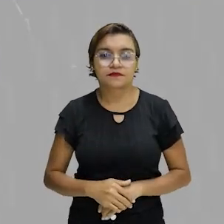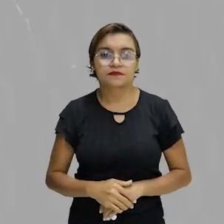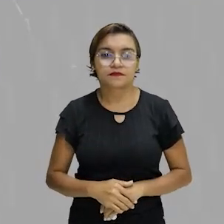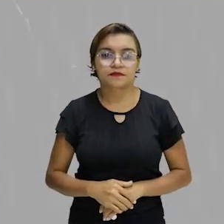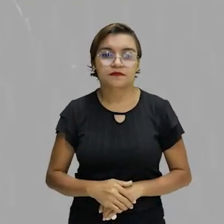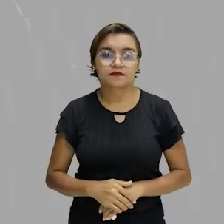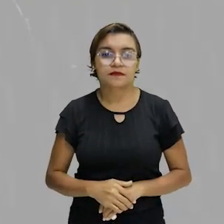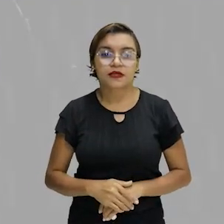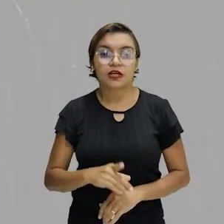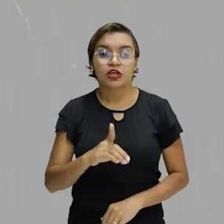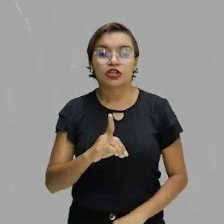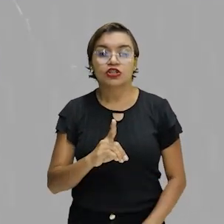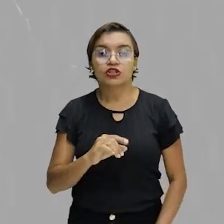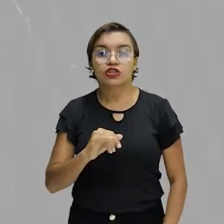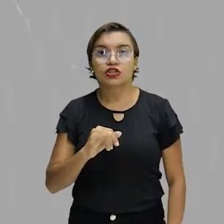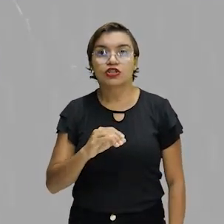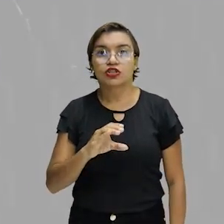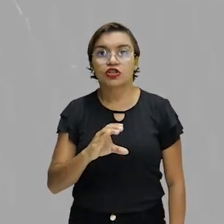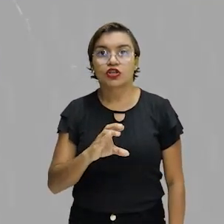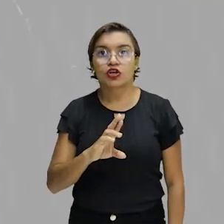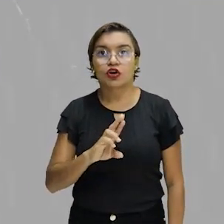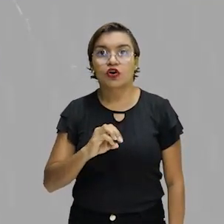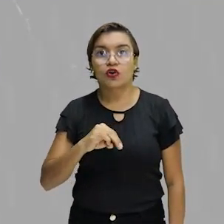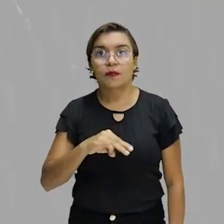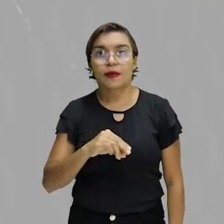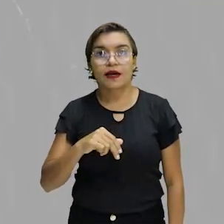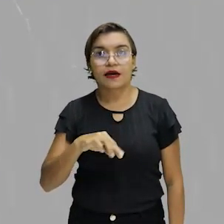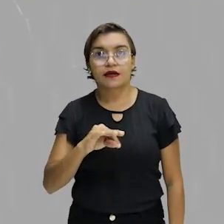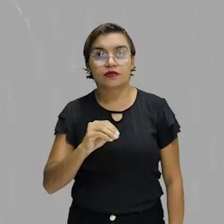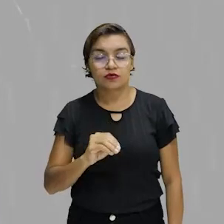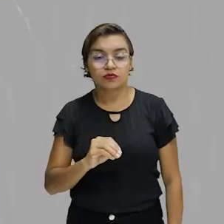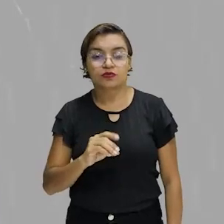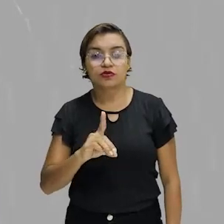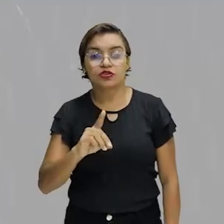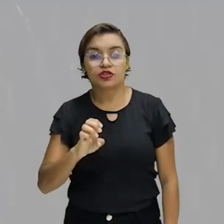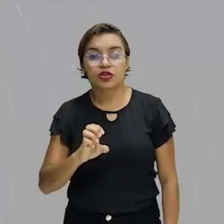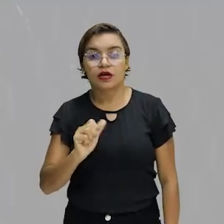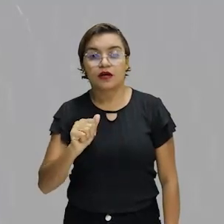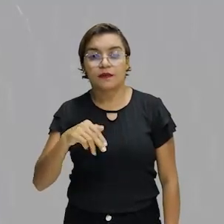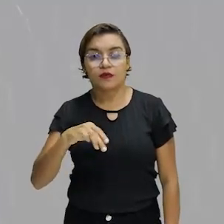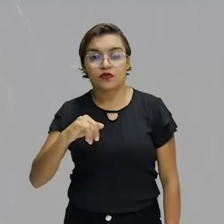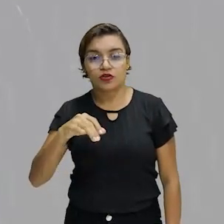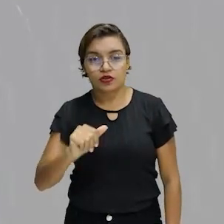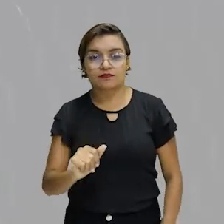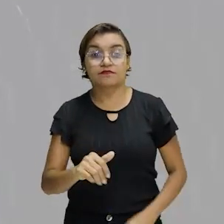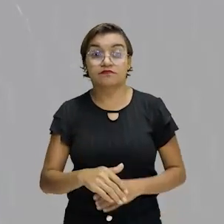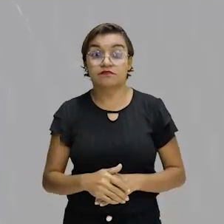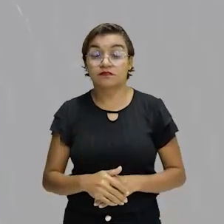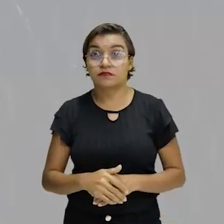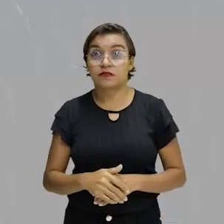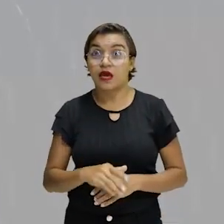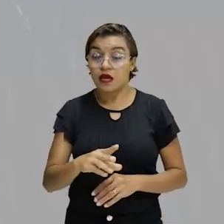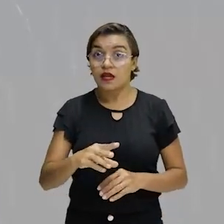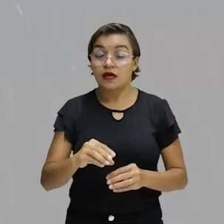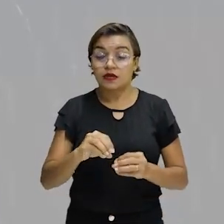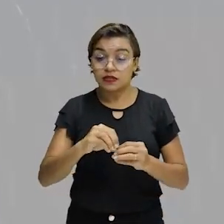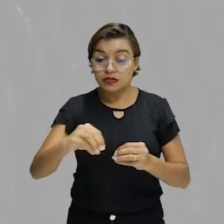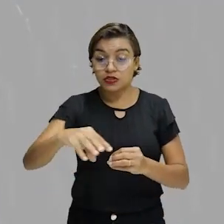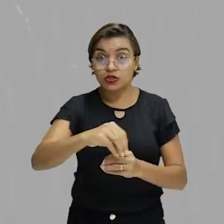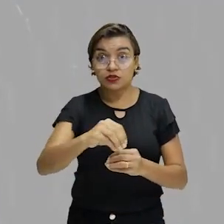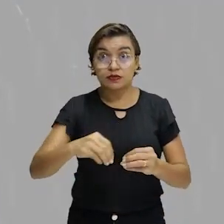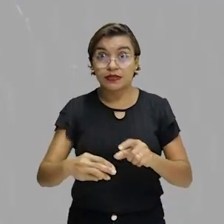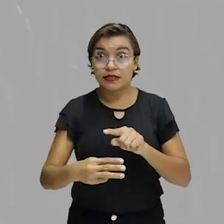amônio esse dicromato de amônio né Ele tá se fragmentando em três produtos uma